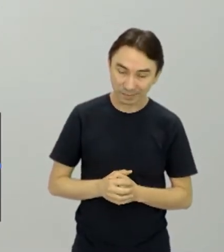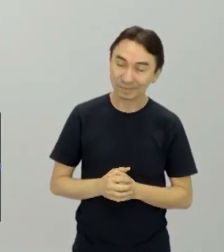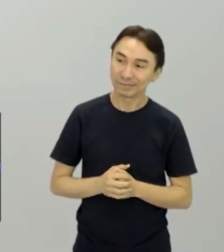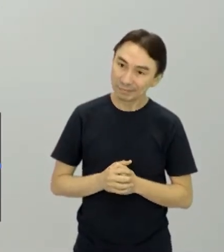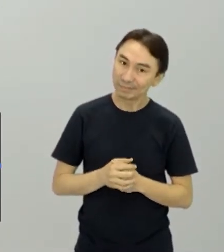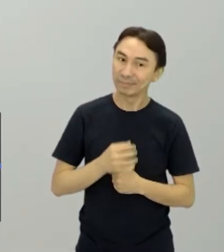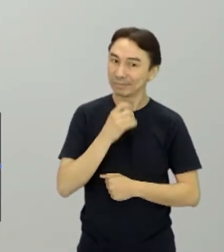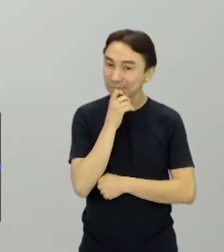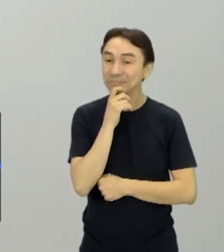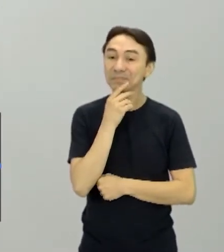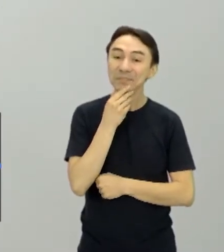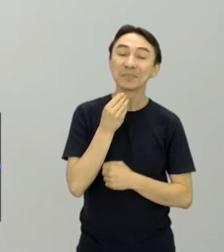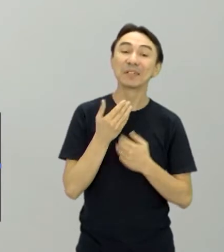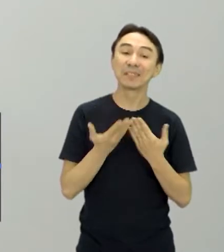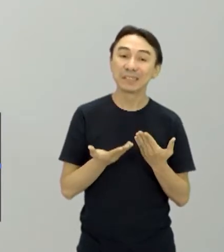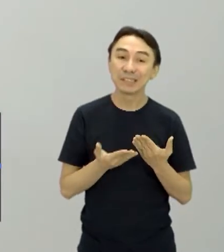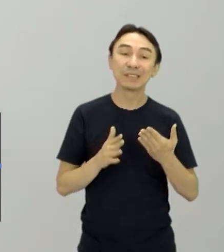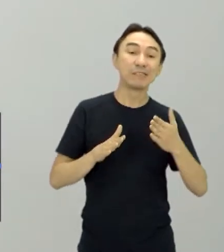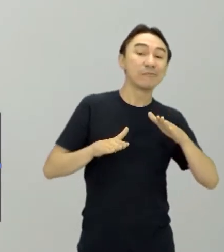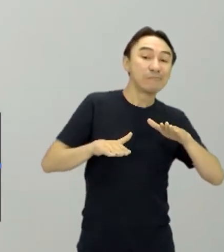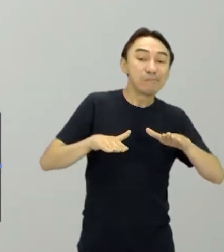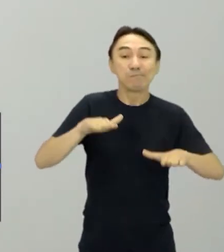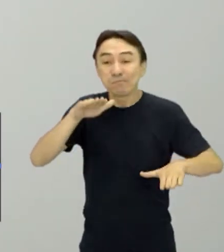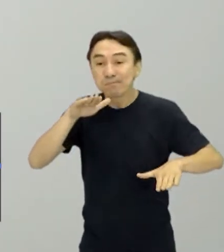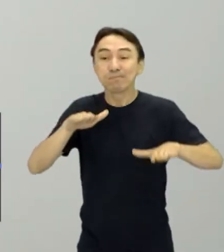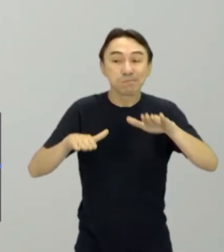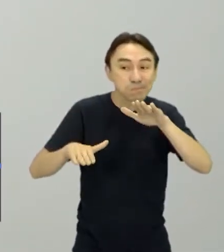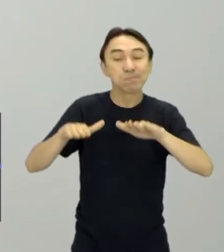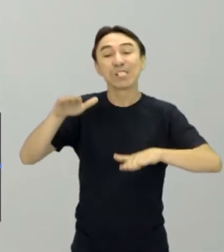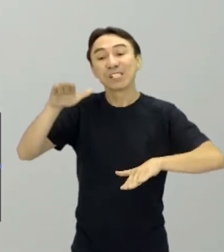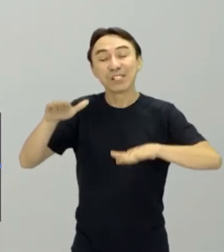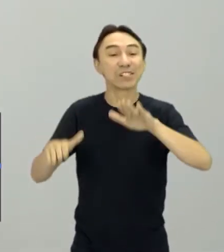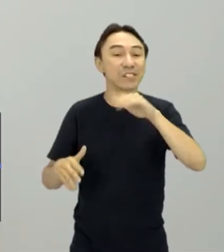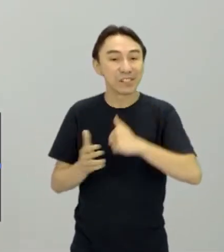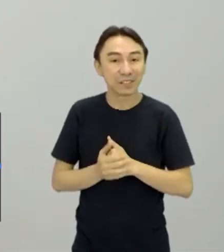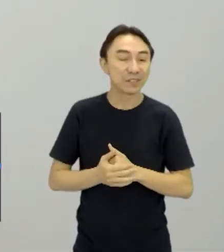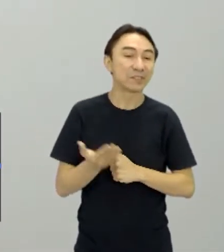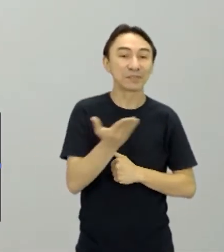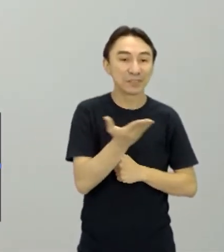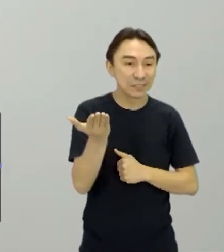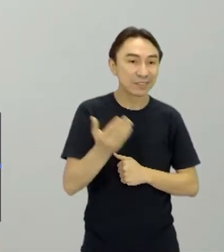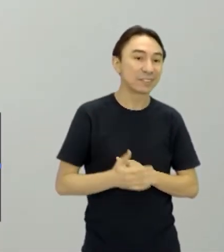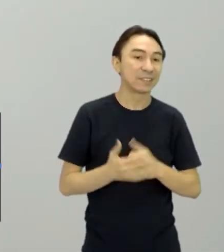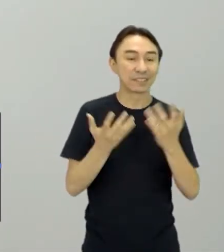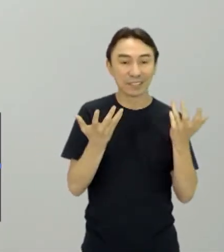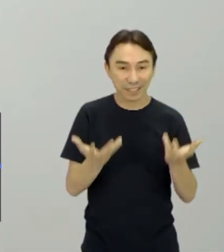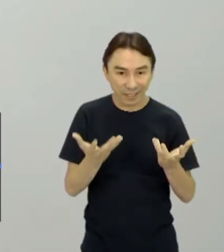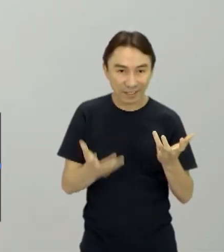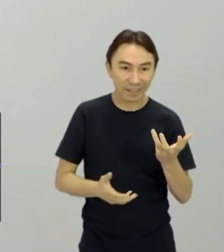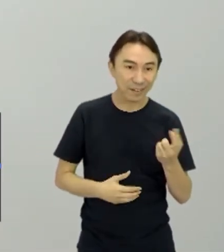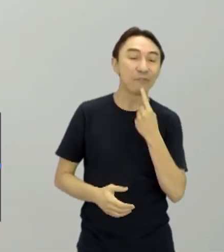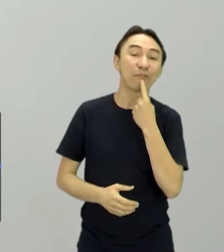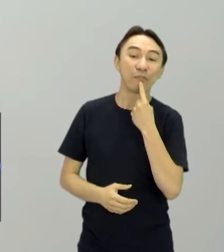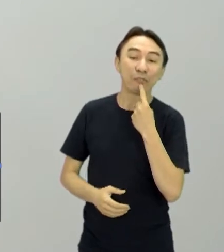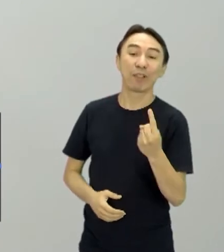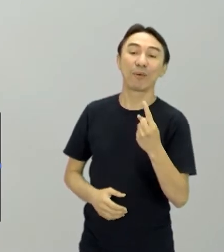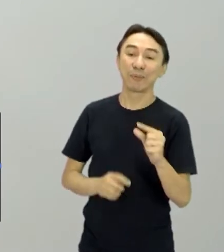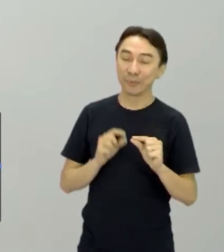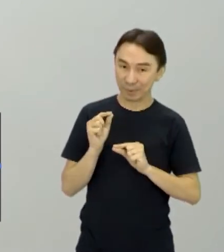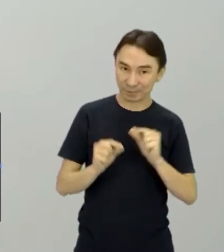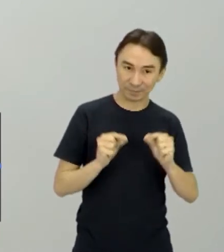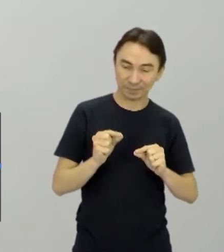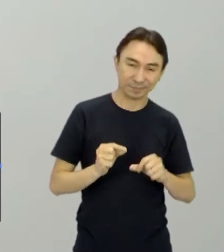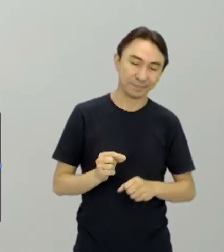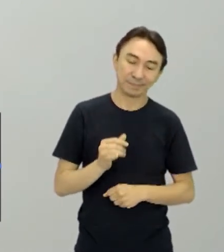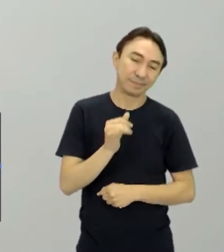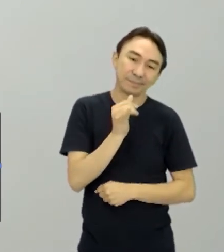Depende. Depende muito do que é que você está querendo dizer, né? Se você tomar